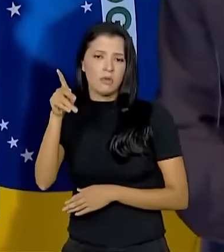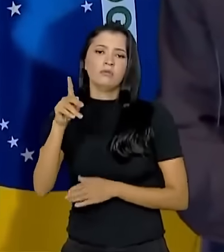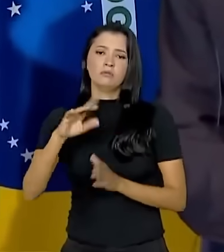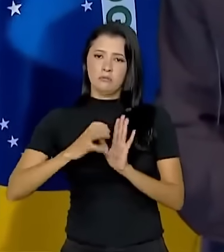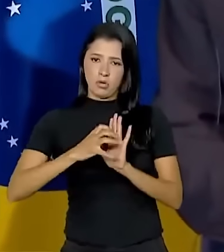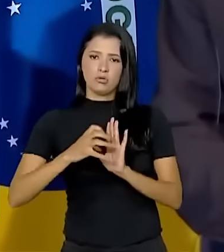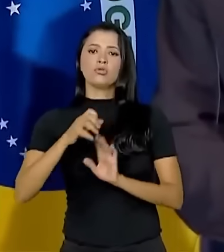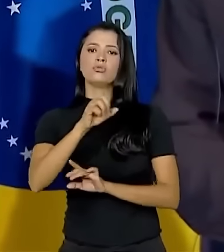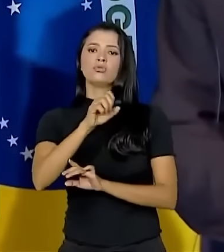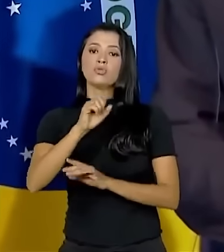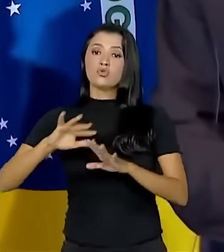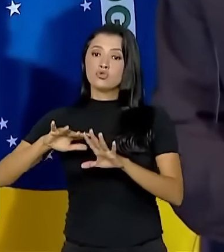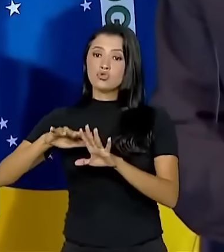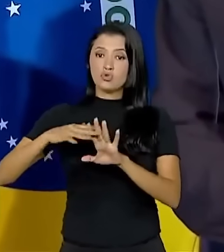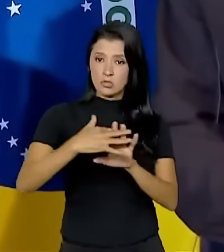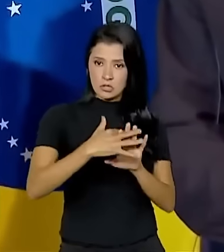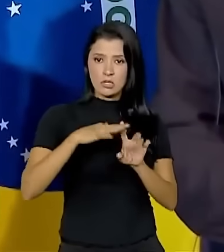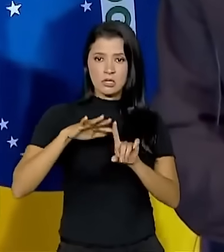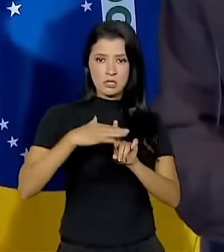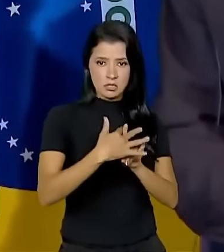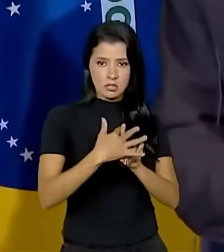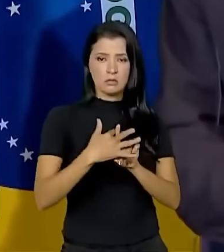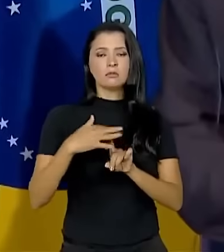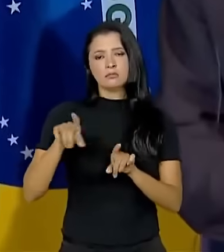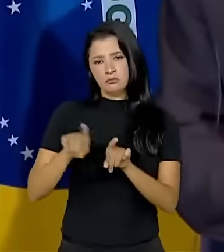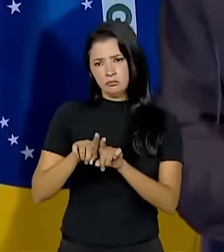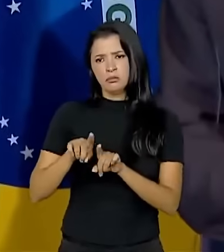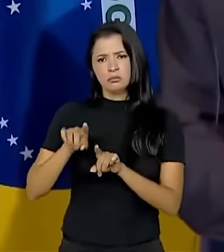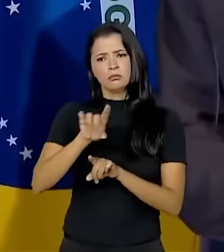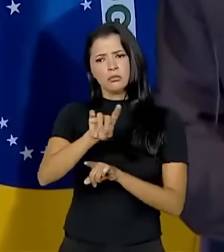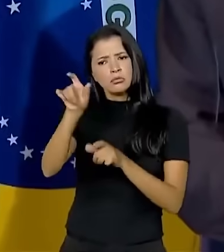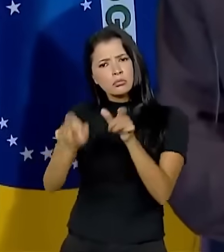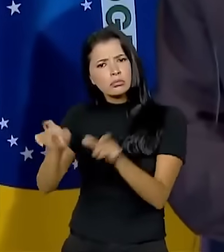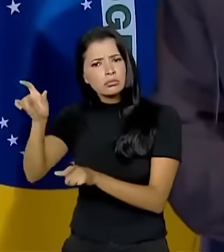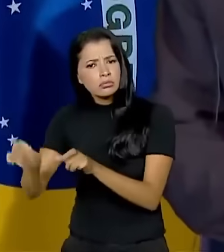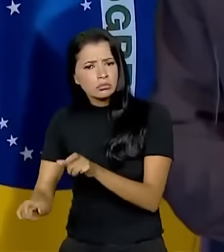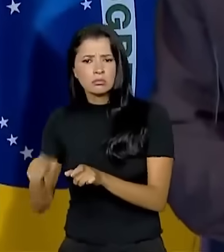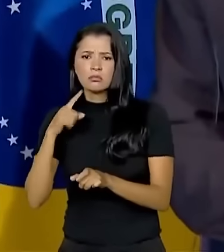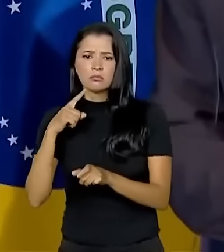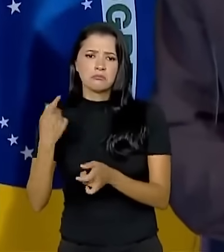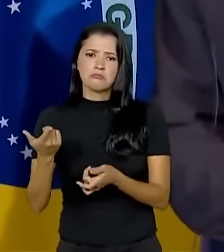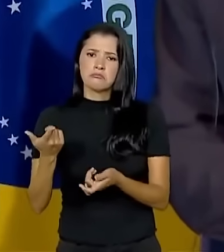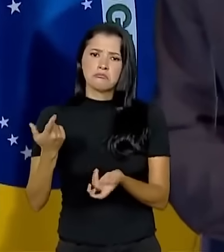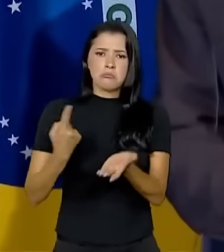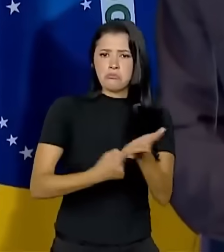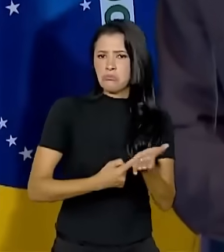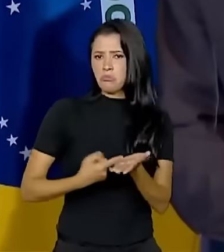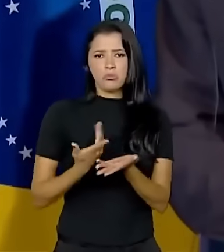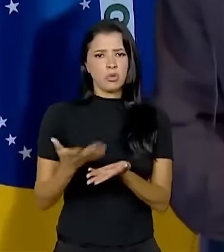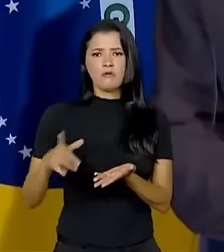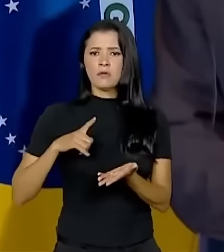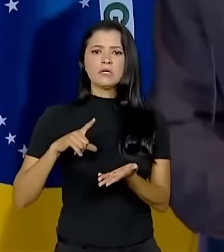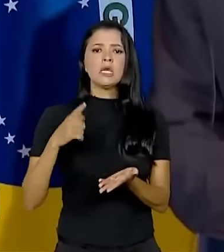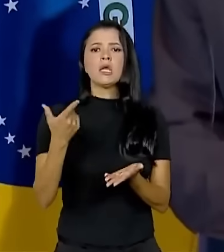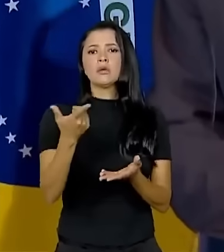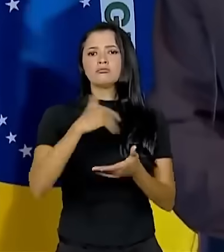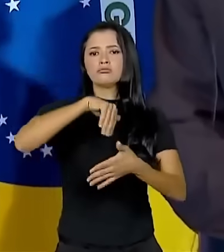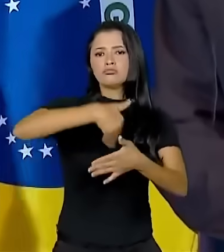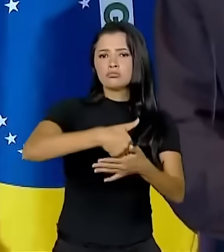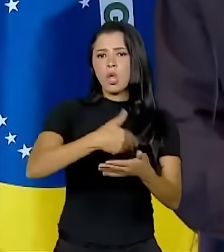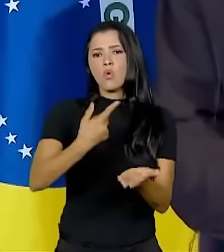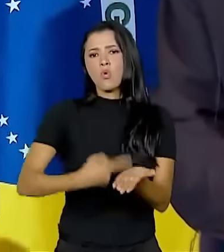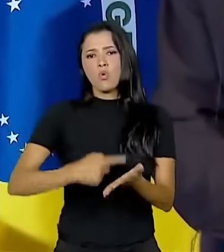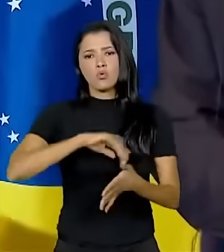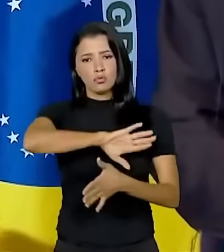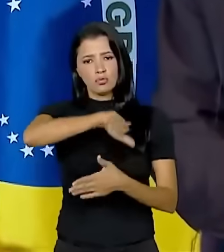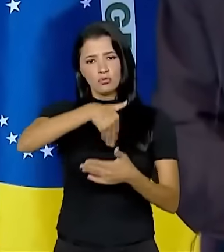Socialista, François Hollande. Nenhum deles se propõe a fazer acordo com o Mercosul, porque eles têm